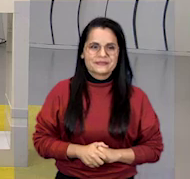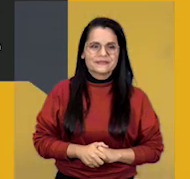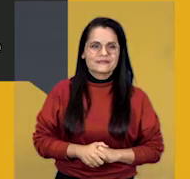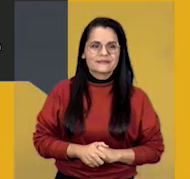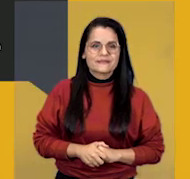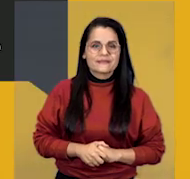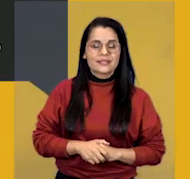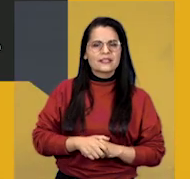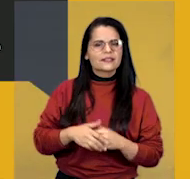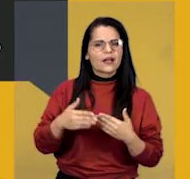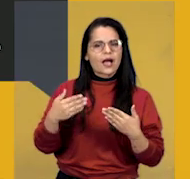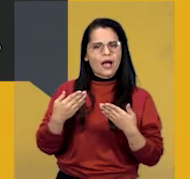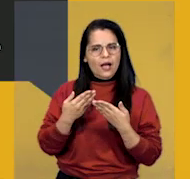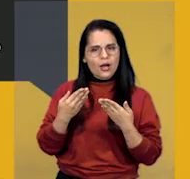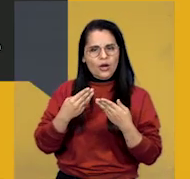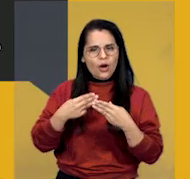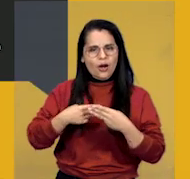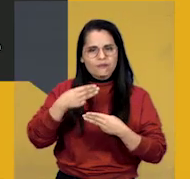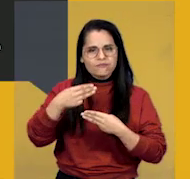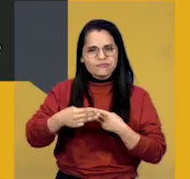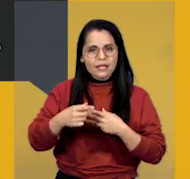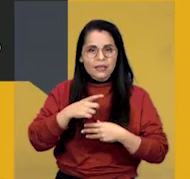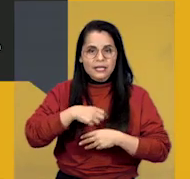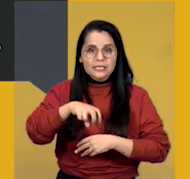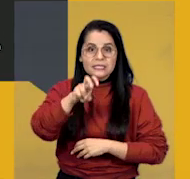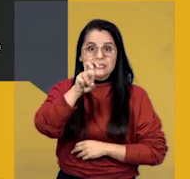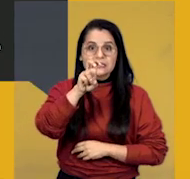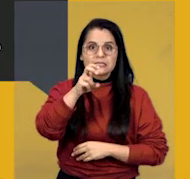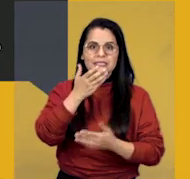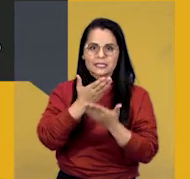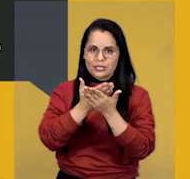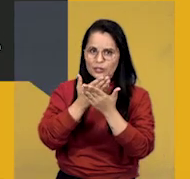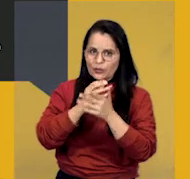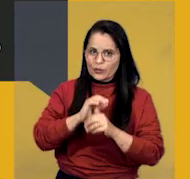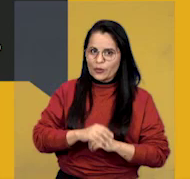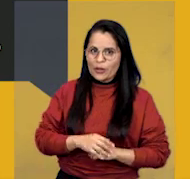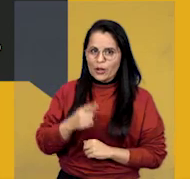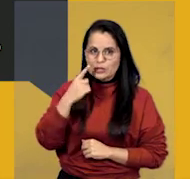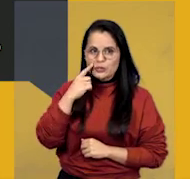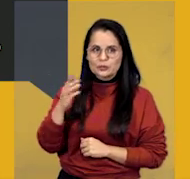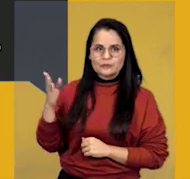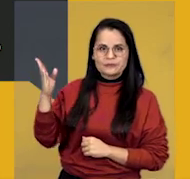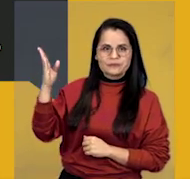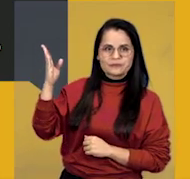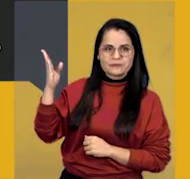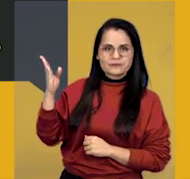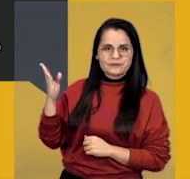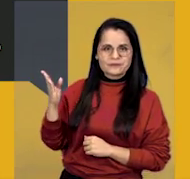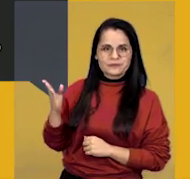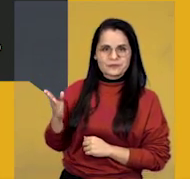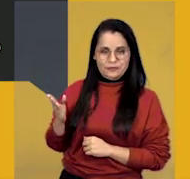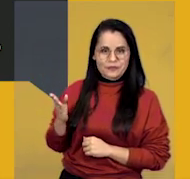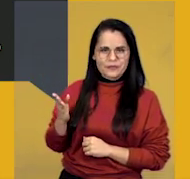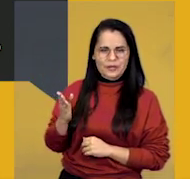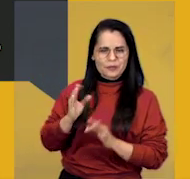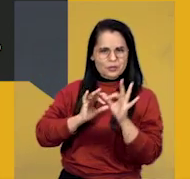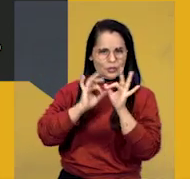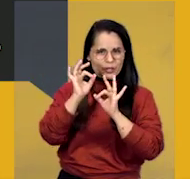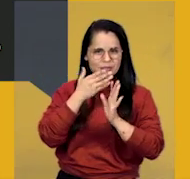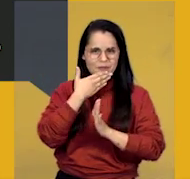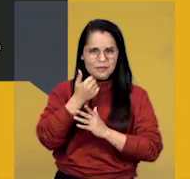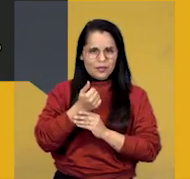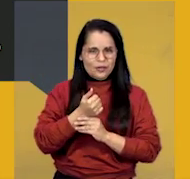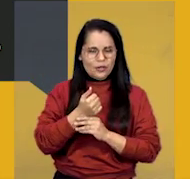E nesse bimestre, teremos 5 aulas. Aqui são cada uma delas para você se organizar melhor aí, né? Com